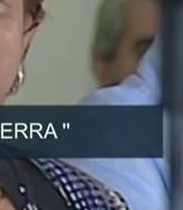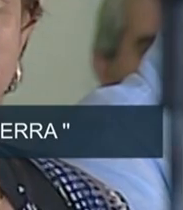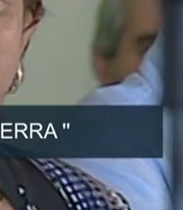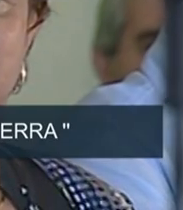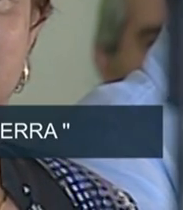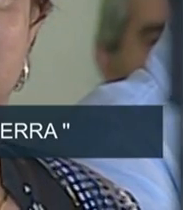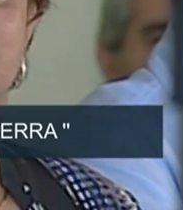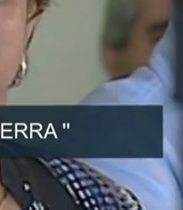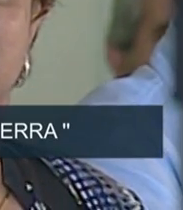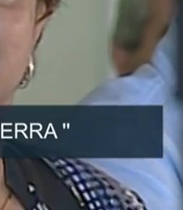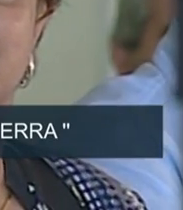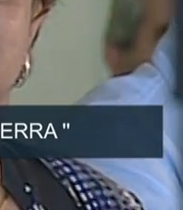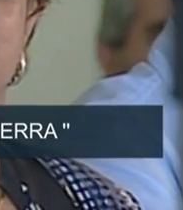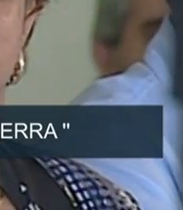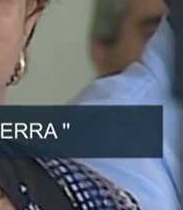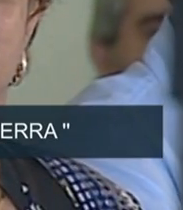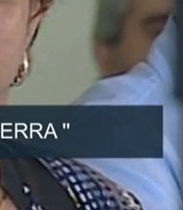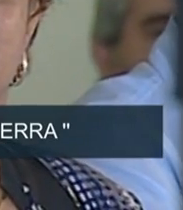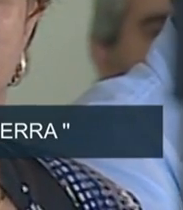chorei